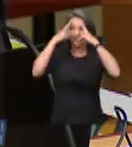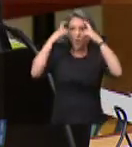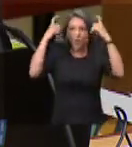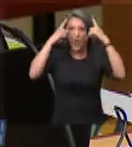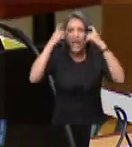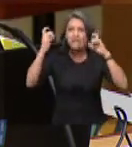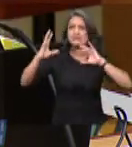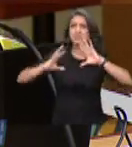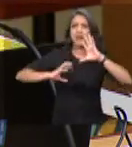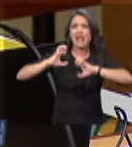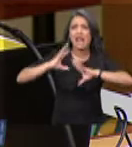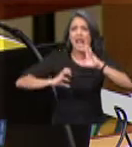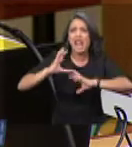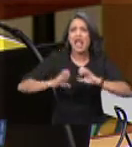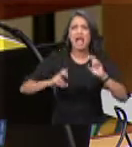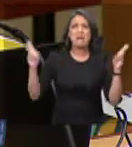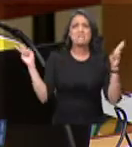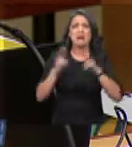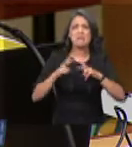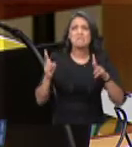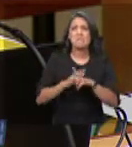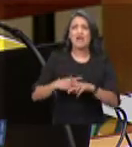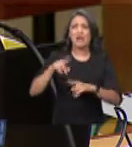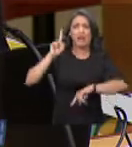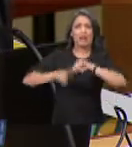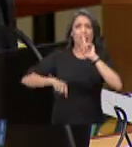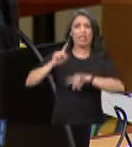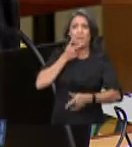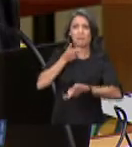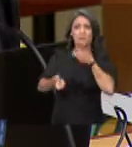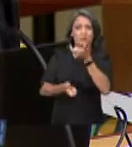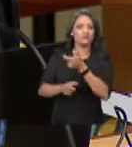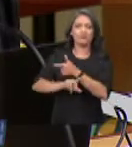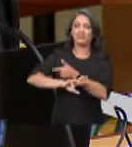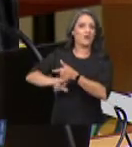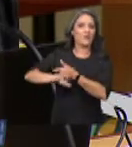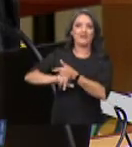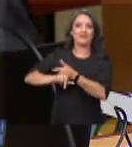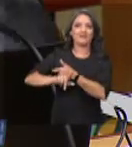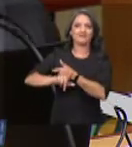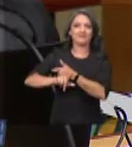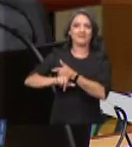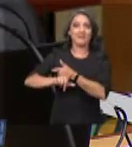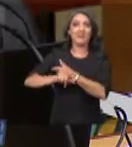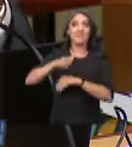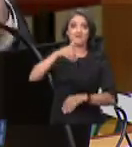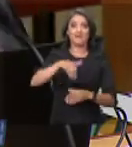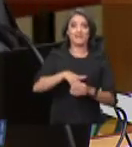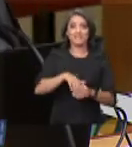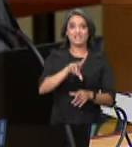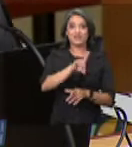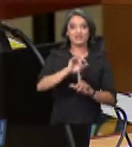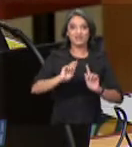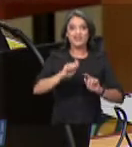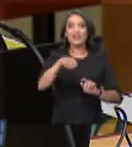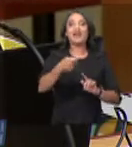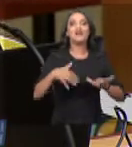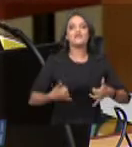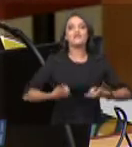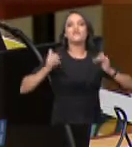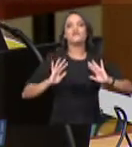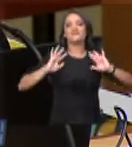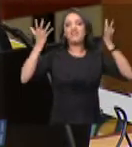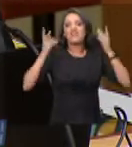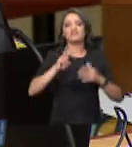não é dia de agressão não é dia de xingamento é dia de festa é cada um vai com a camisa do time que